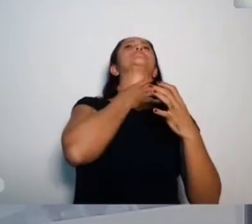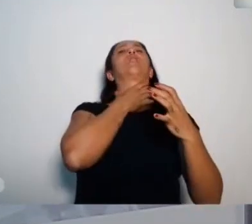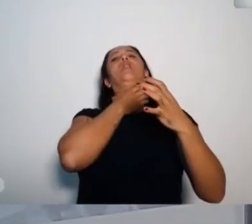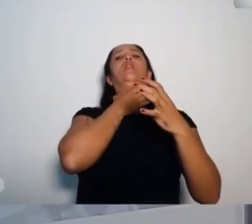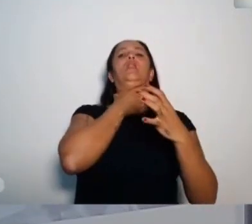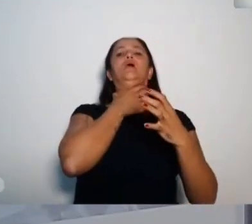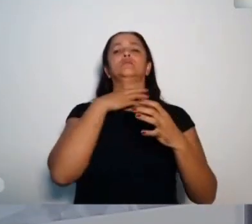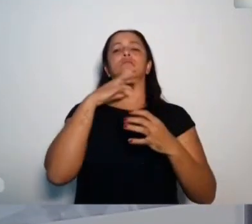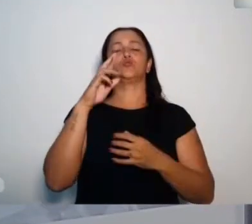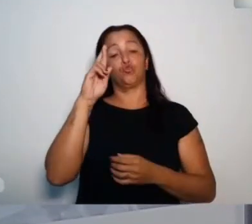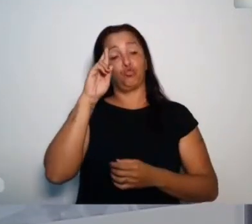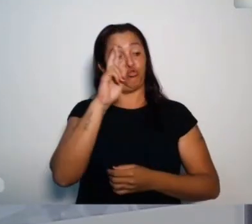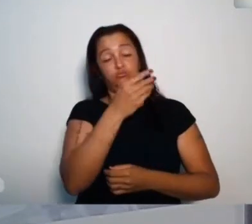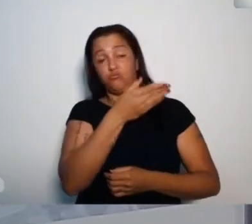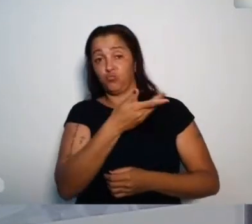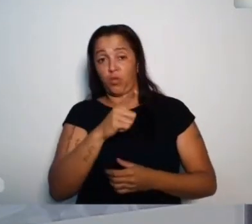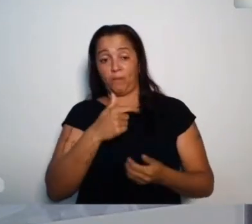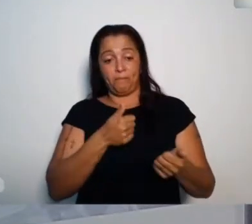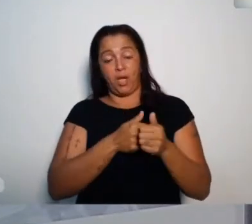próximo para socorrer.